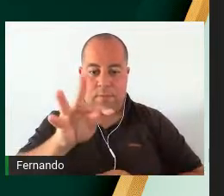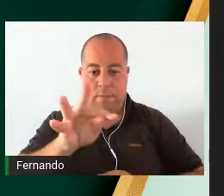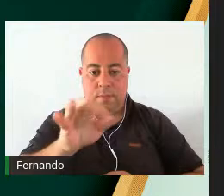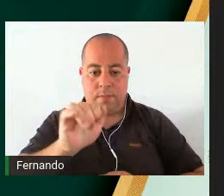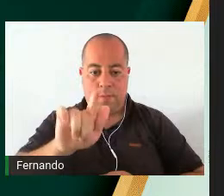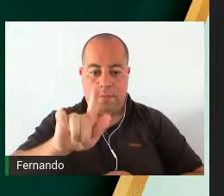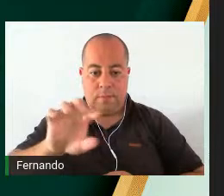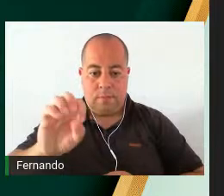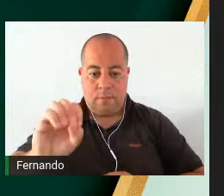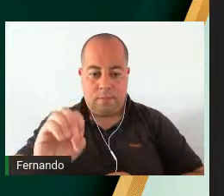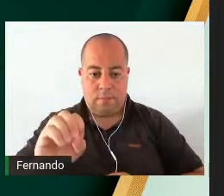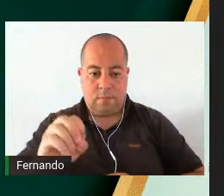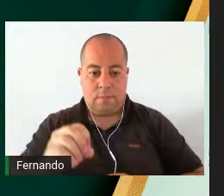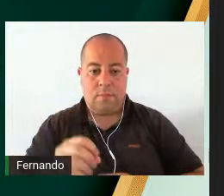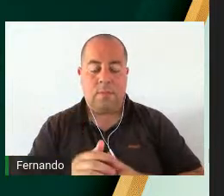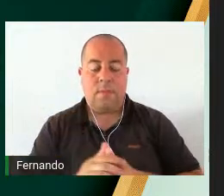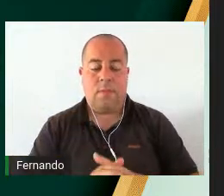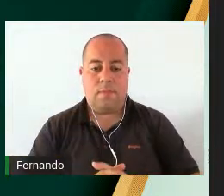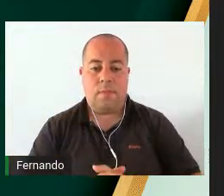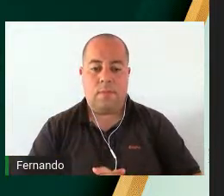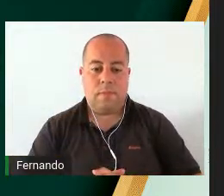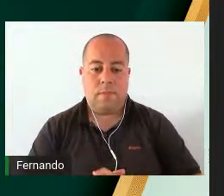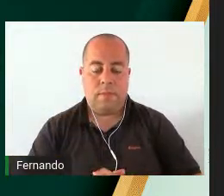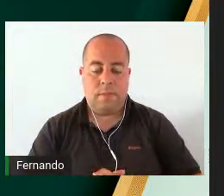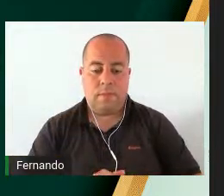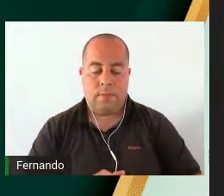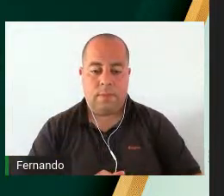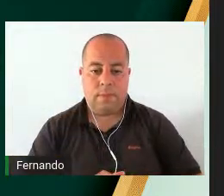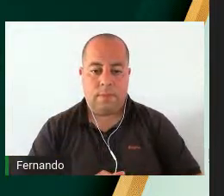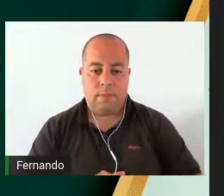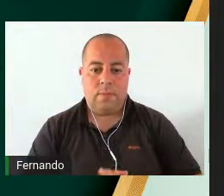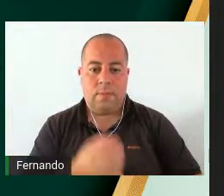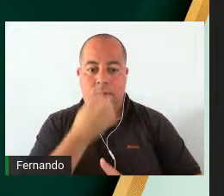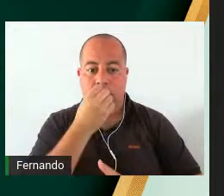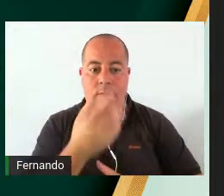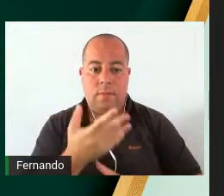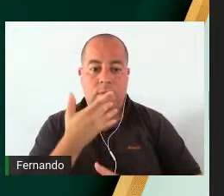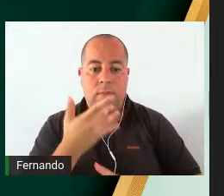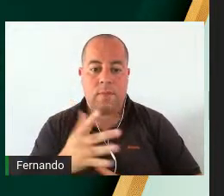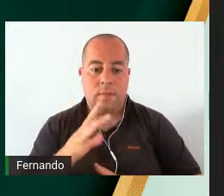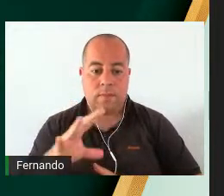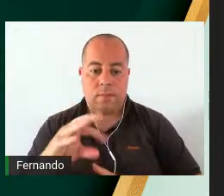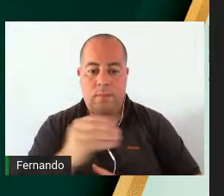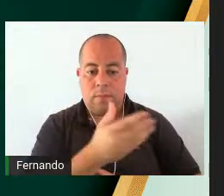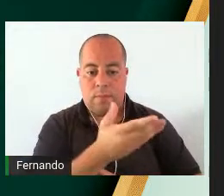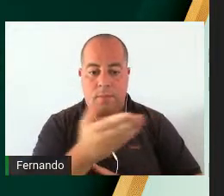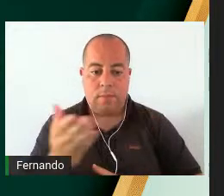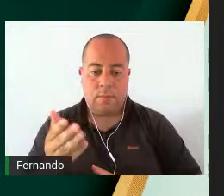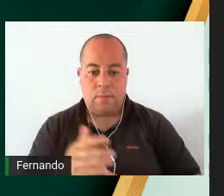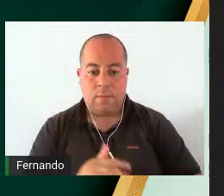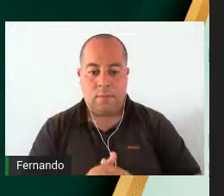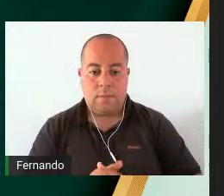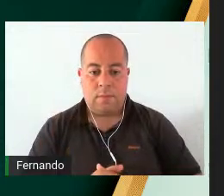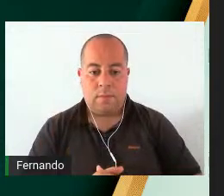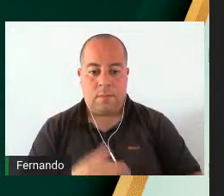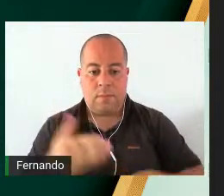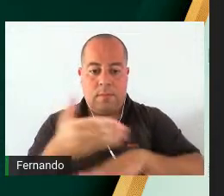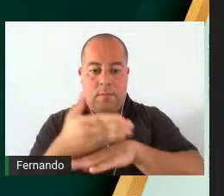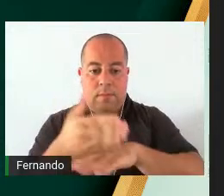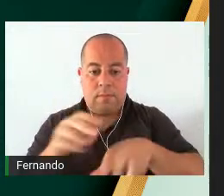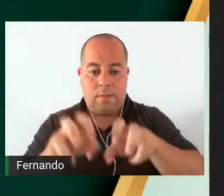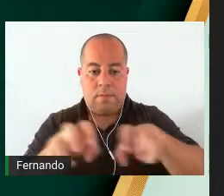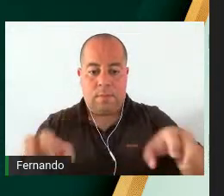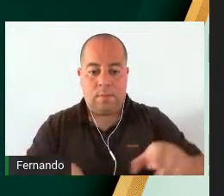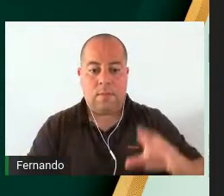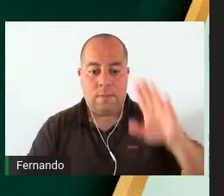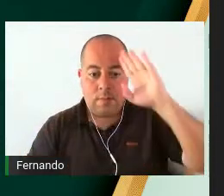Henrique Lugopensky. Boa tarde a todos e todas, a todos os membros da mesa, em especial